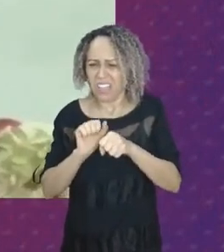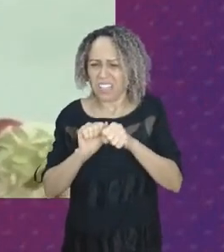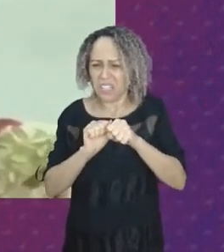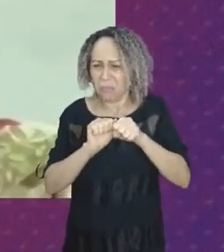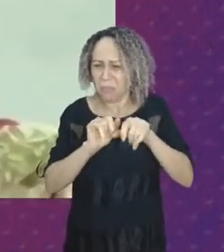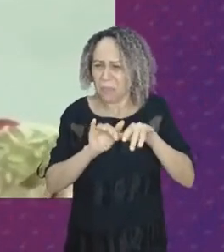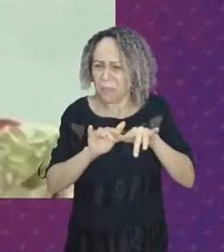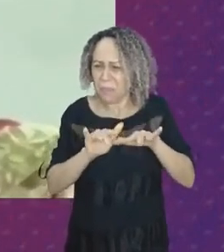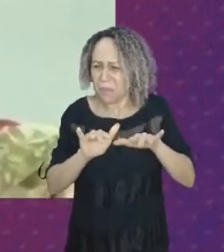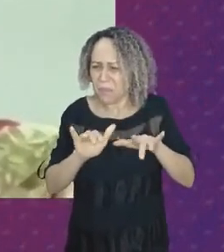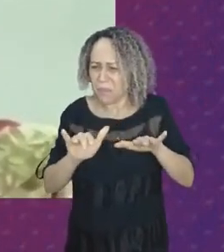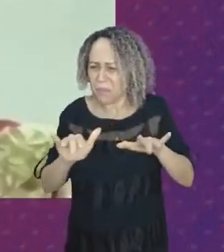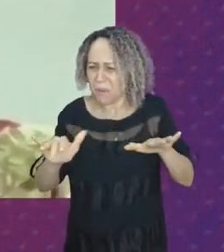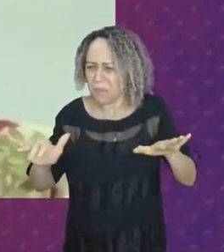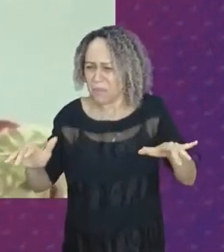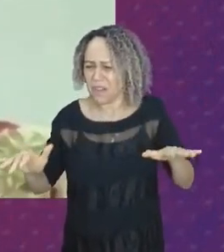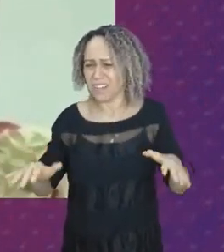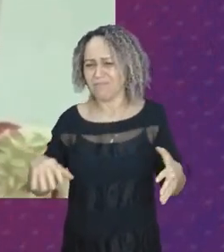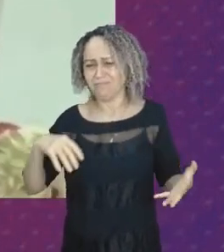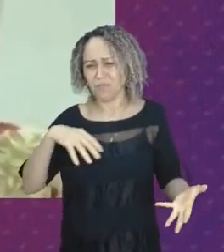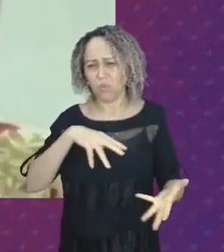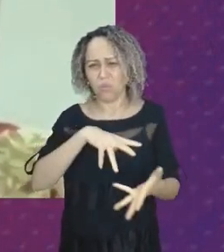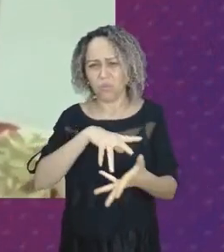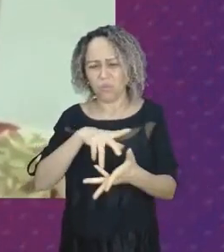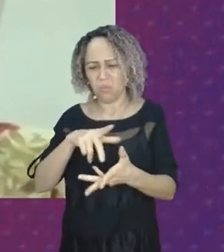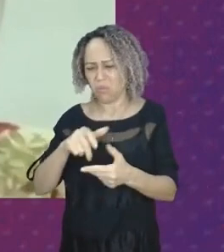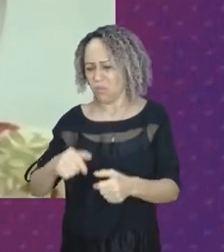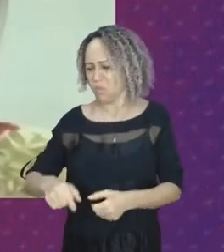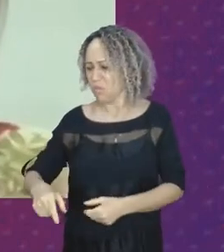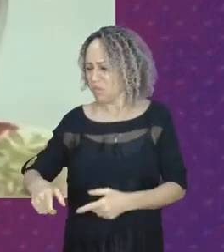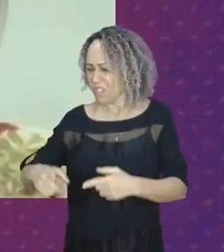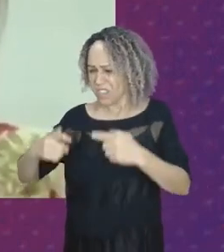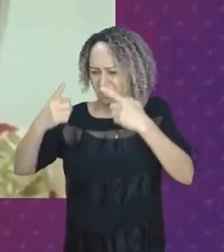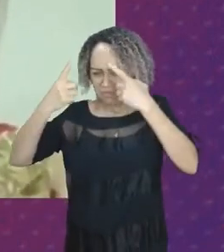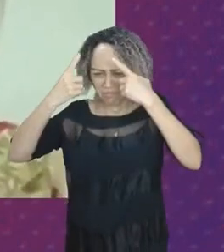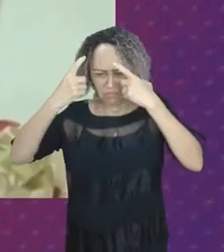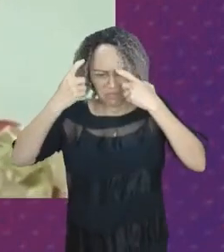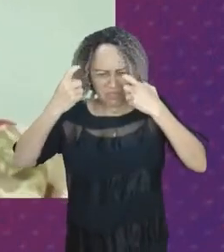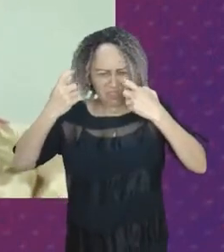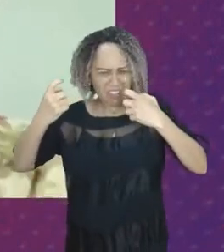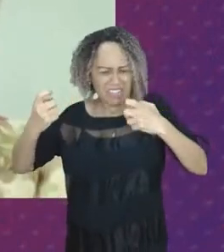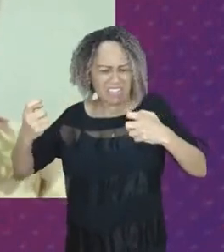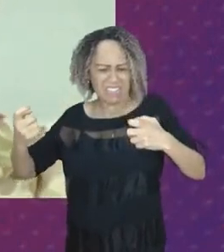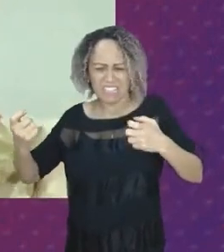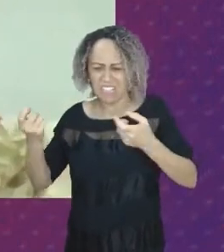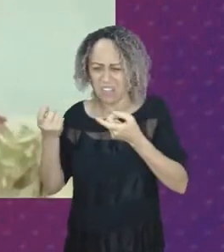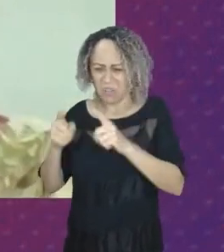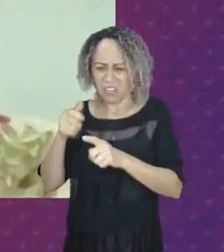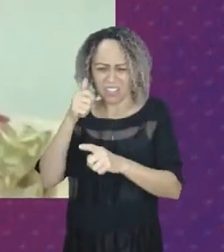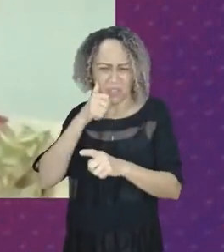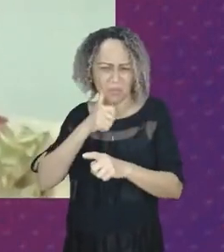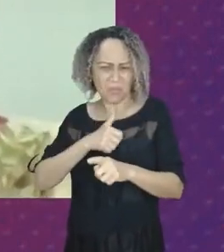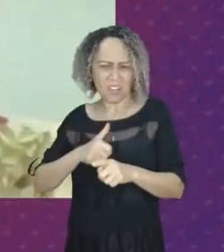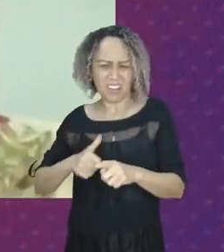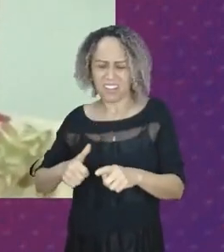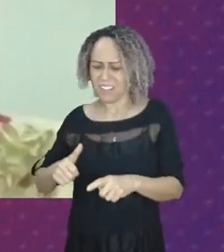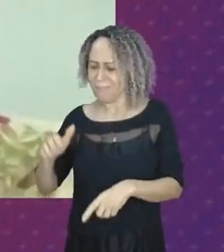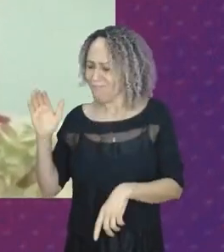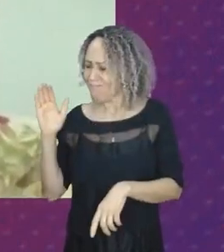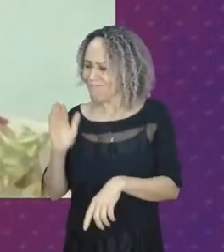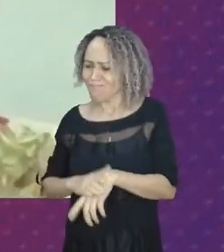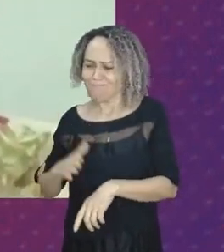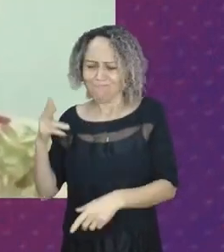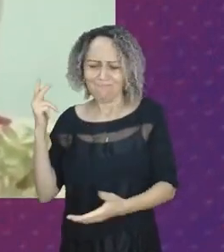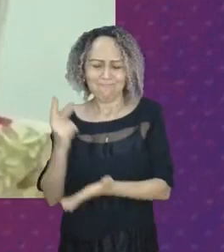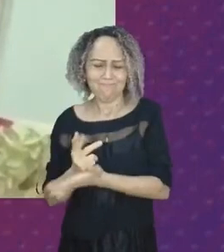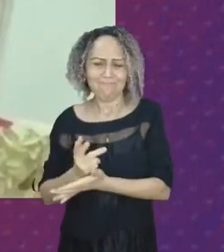é uma das mais frequentes violações dos direitos humanos. A violência contra as mulheres se mantém